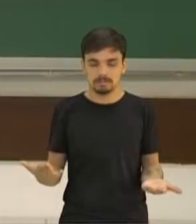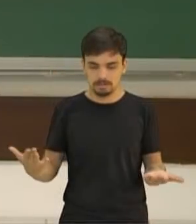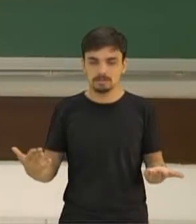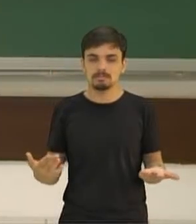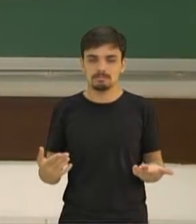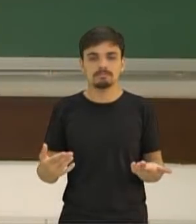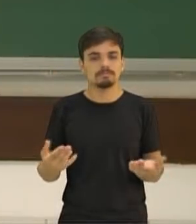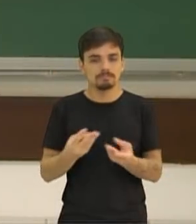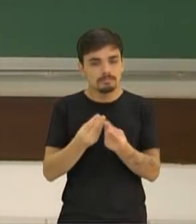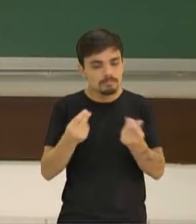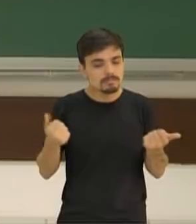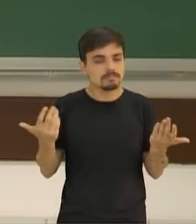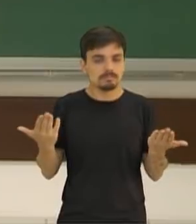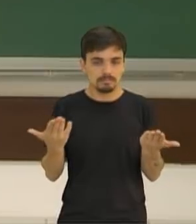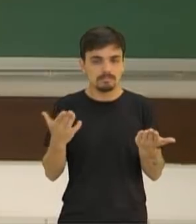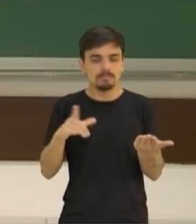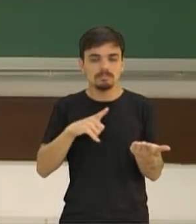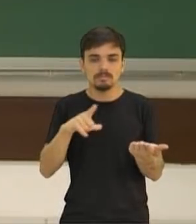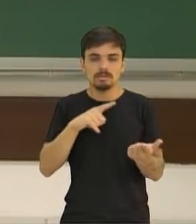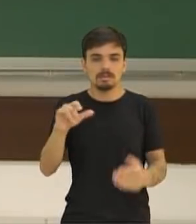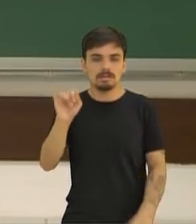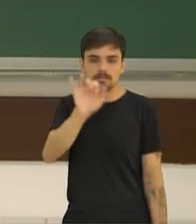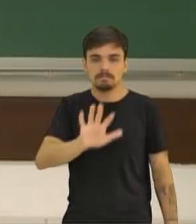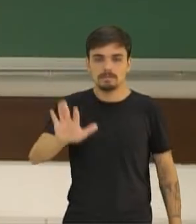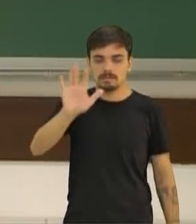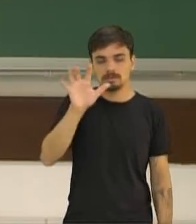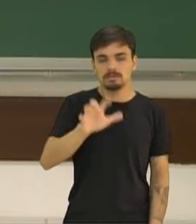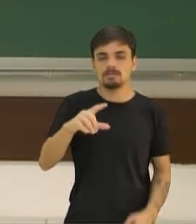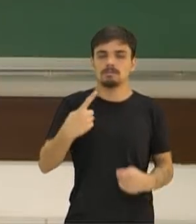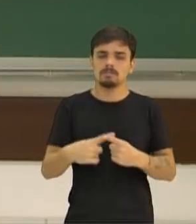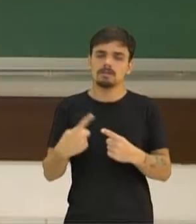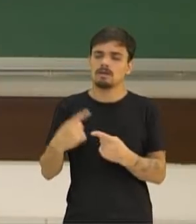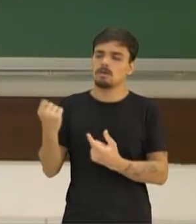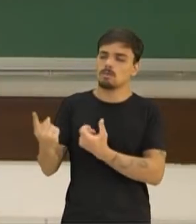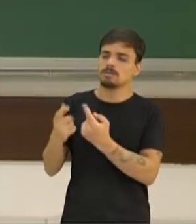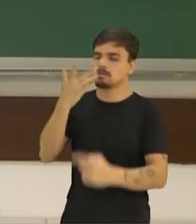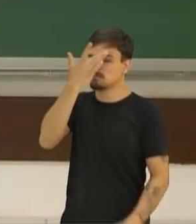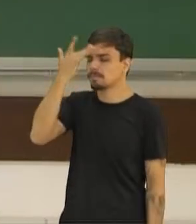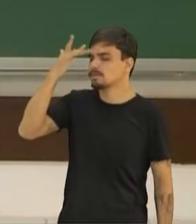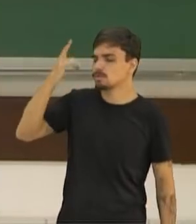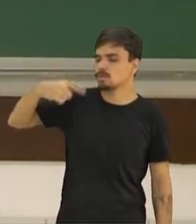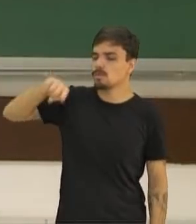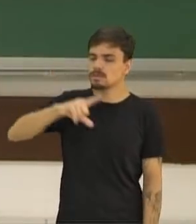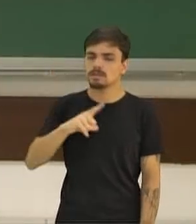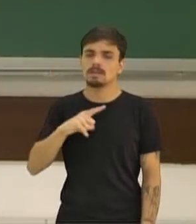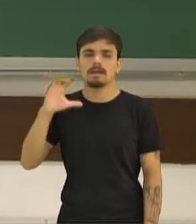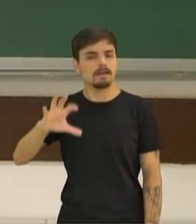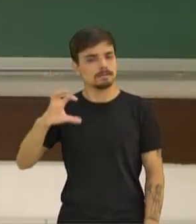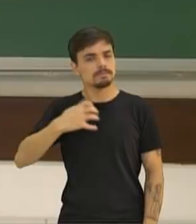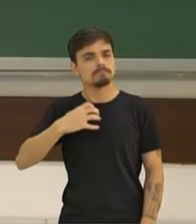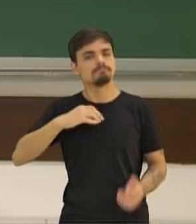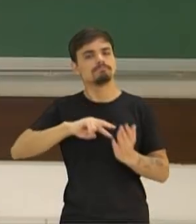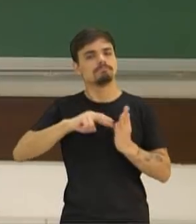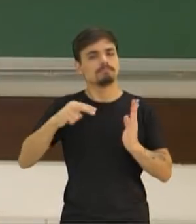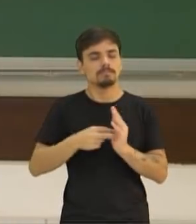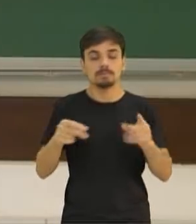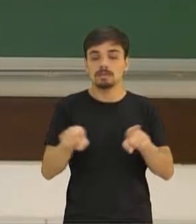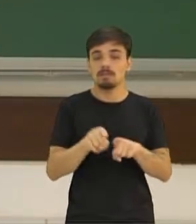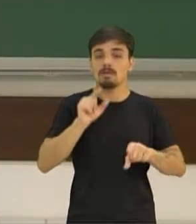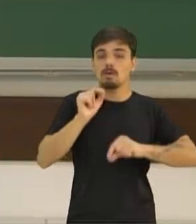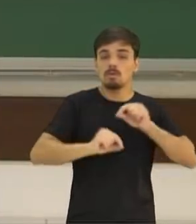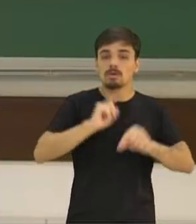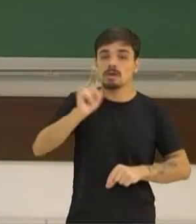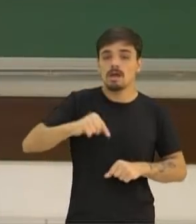essa idealização de imagem. Então, para algumas pessoas, pode trazer esse sentido. E o que